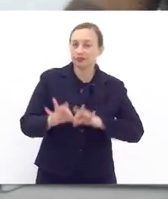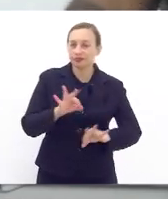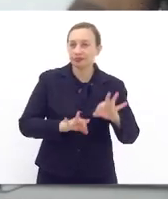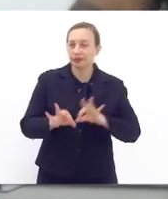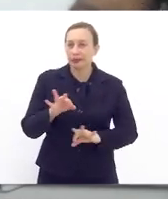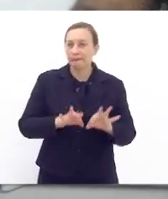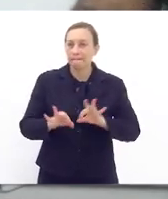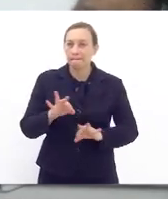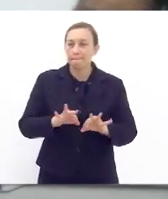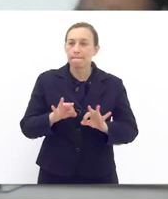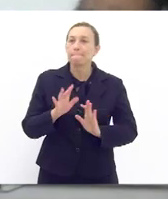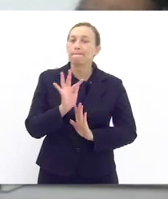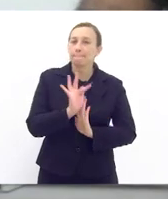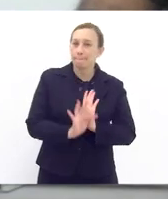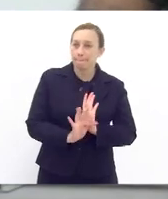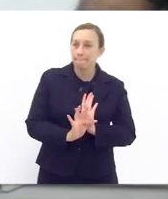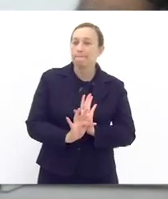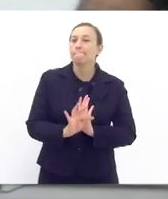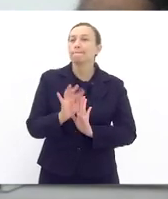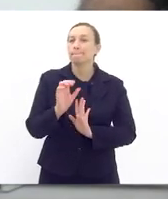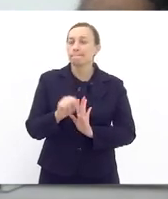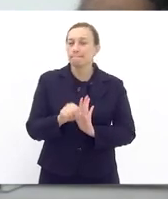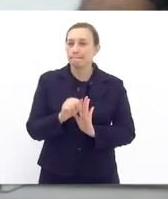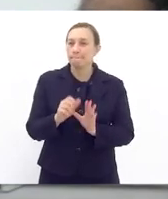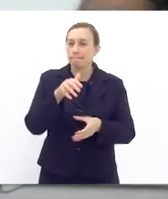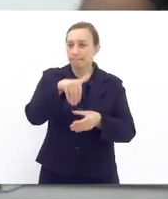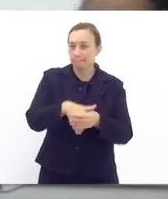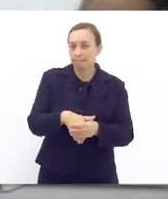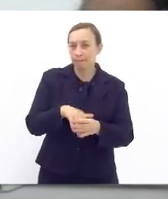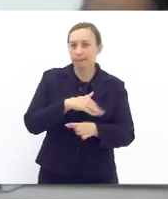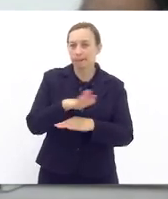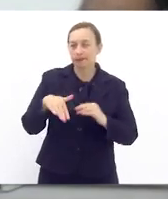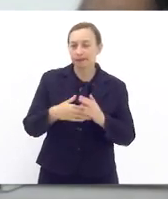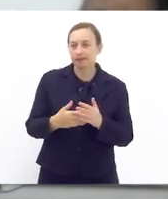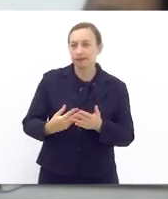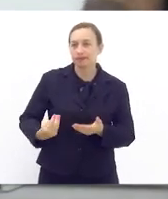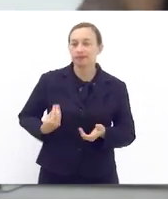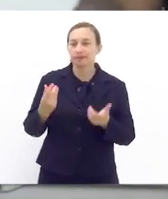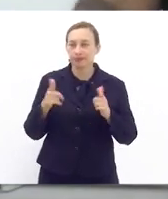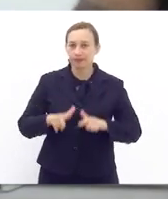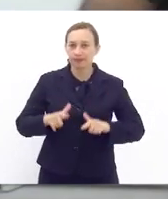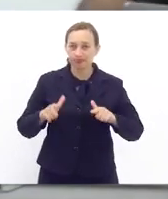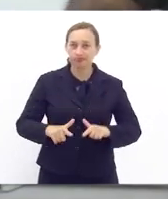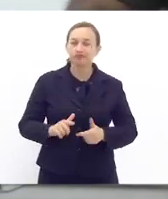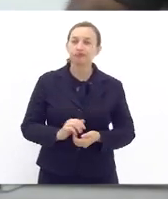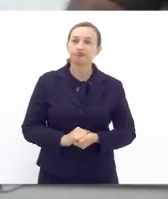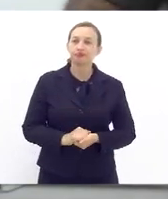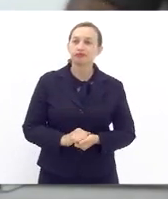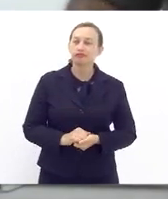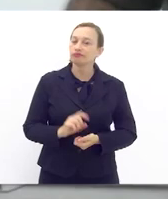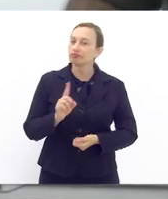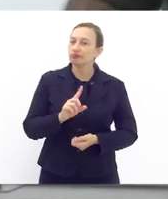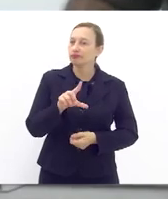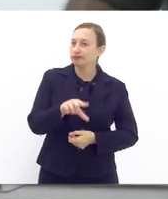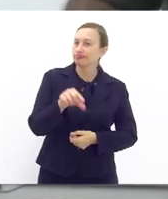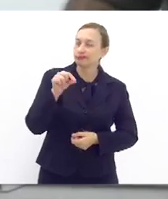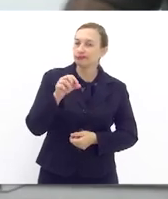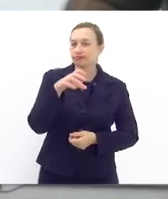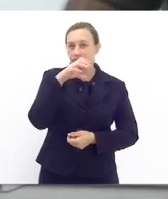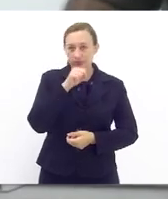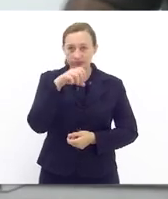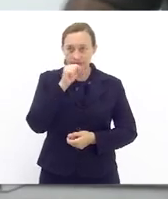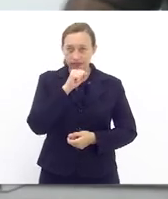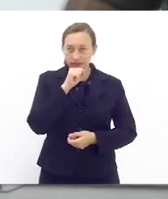do texto em si por meio de votação dos Presentes e aquilo que não foi decidido no